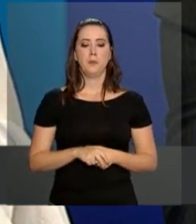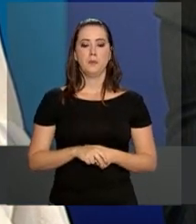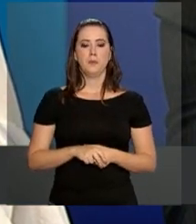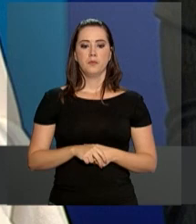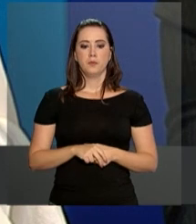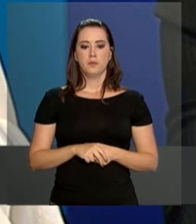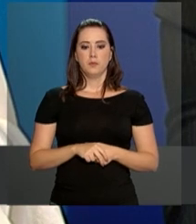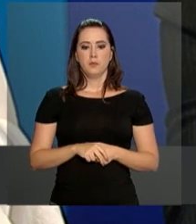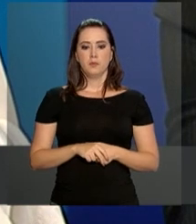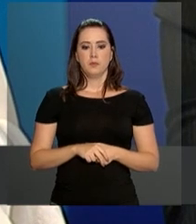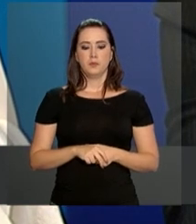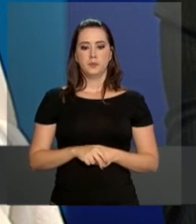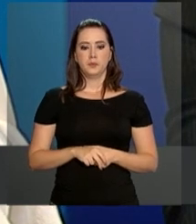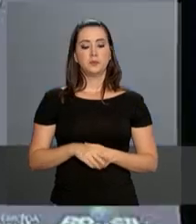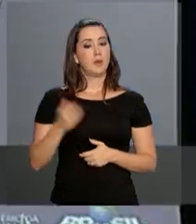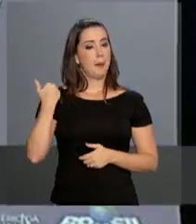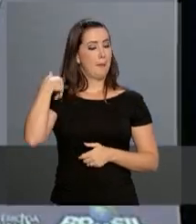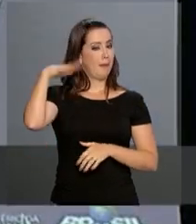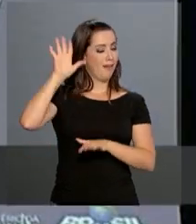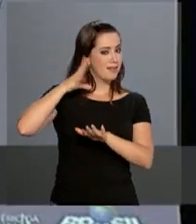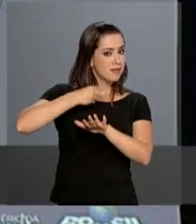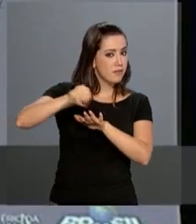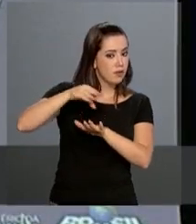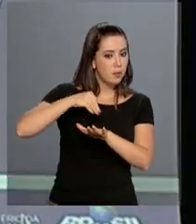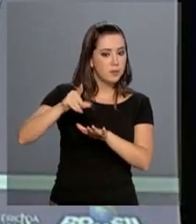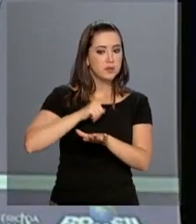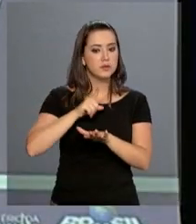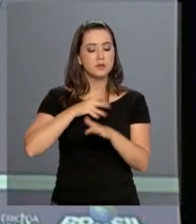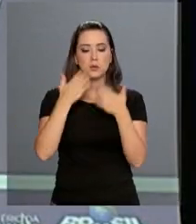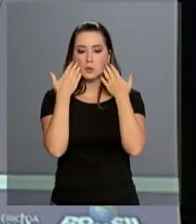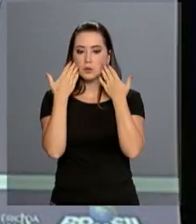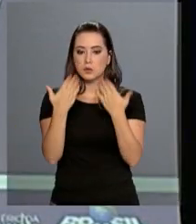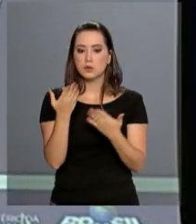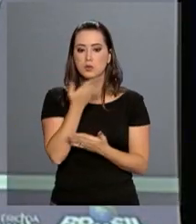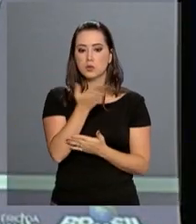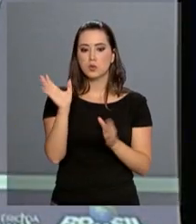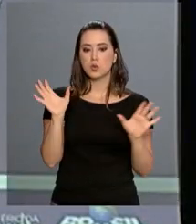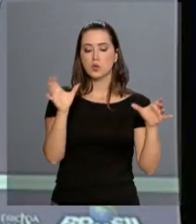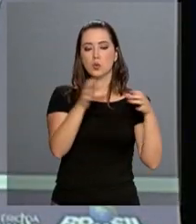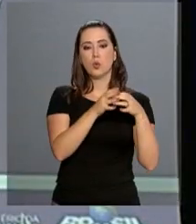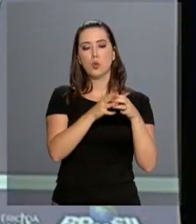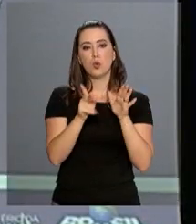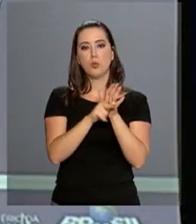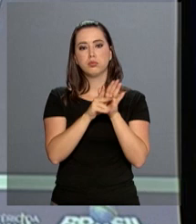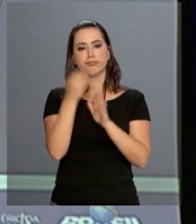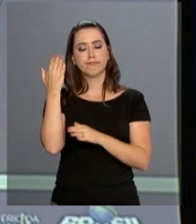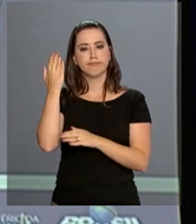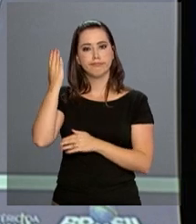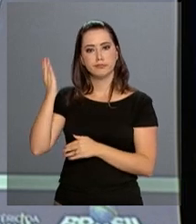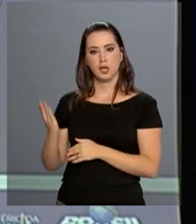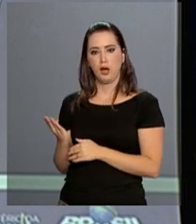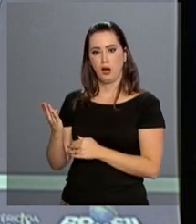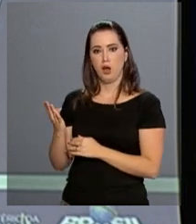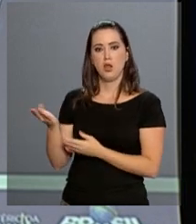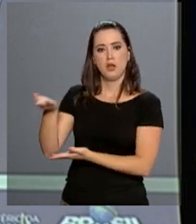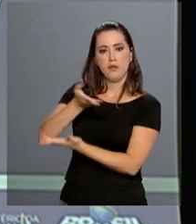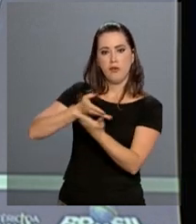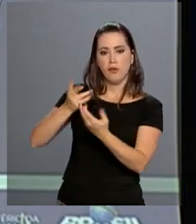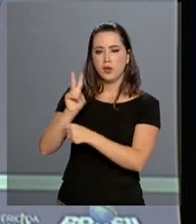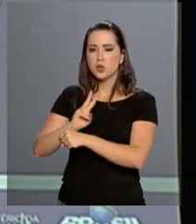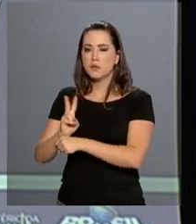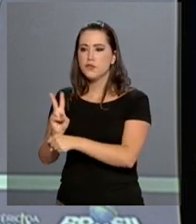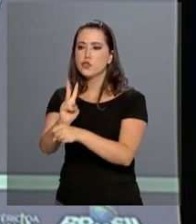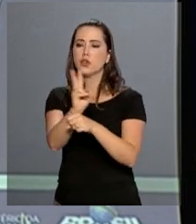a mais informações nós estamos aí com essas equipes todas na envolvidos nesse monitoramento